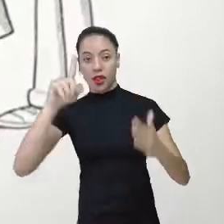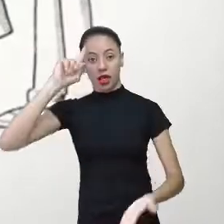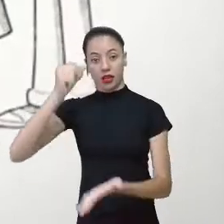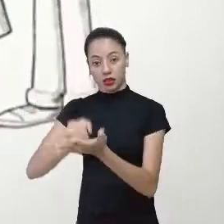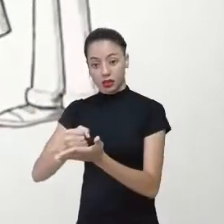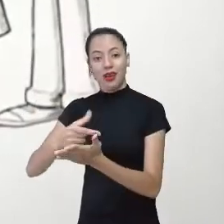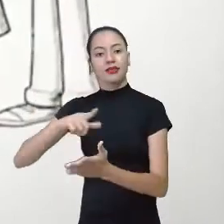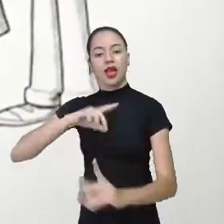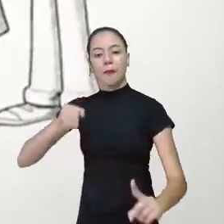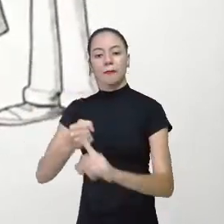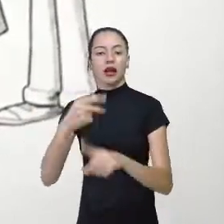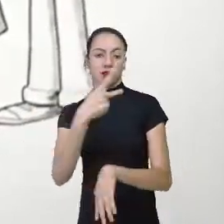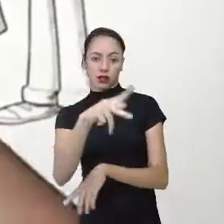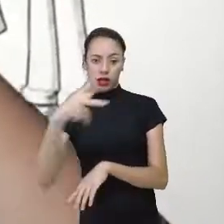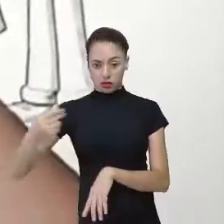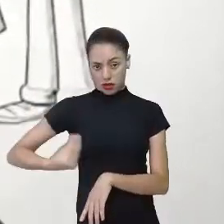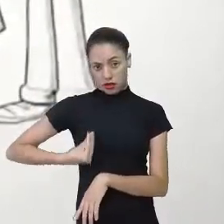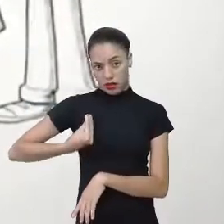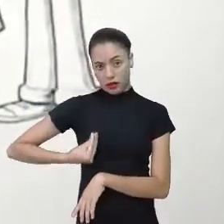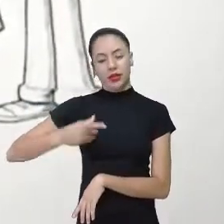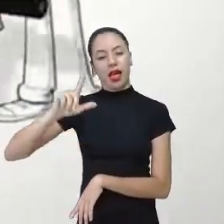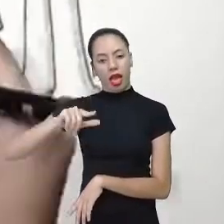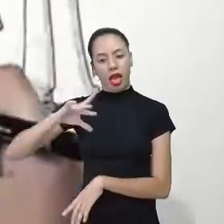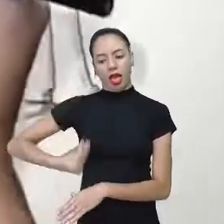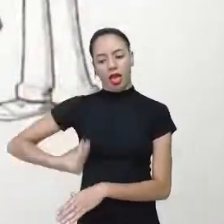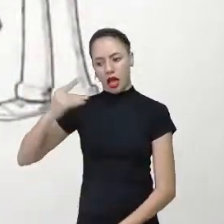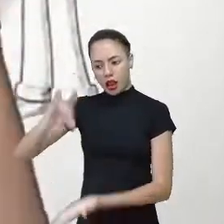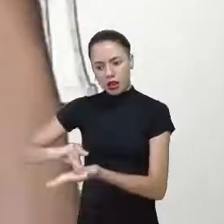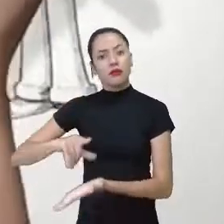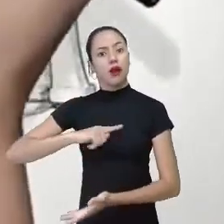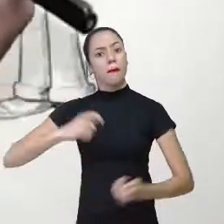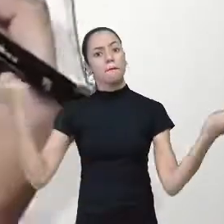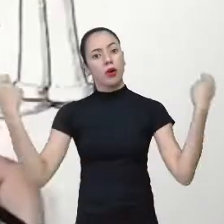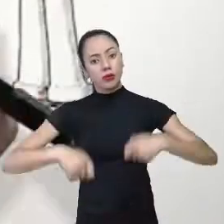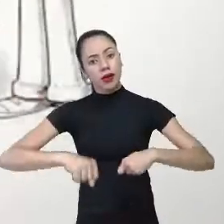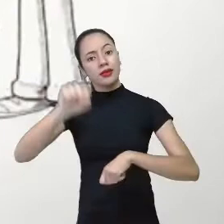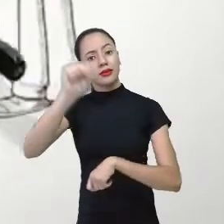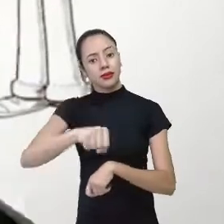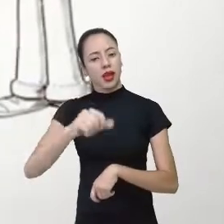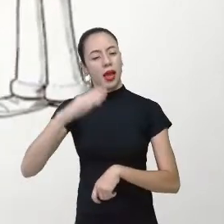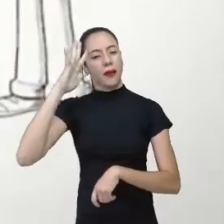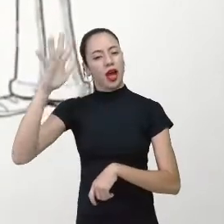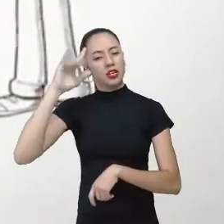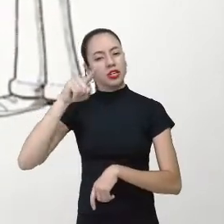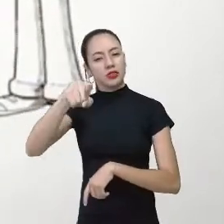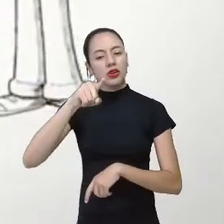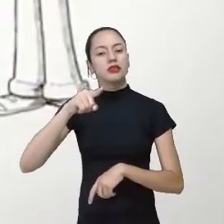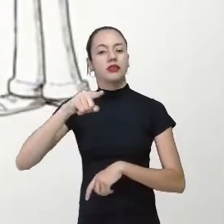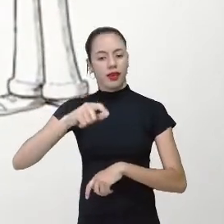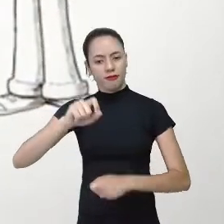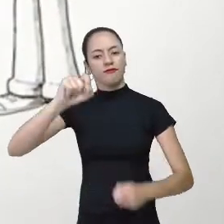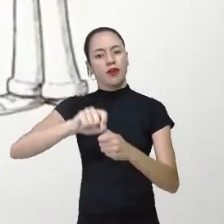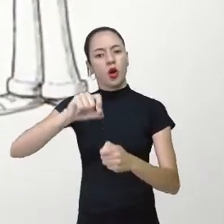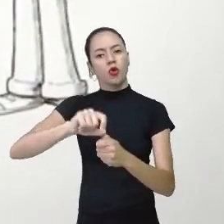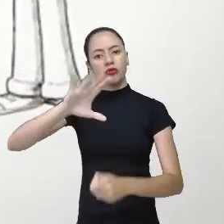sua própria vida. Essa realidade é possível. Imagine e faça acontecer.